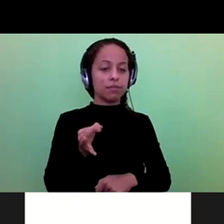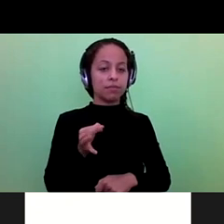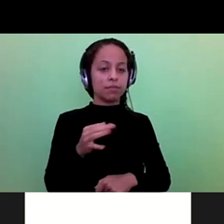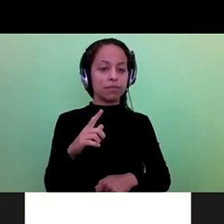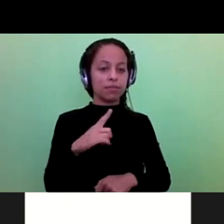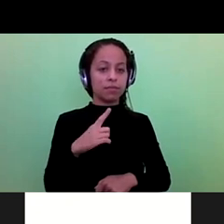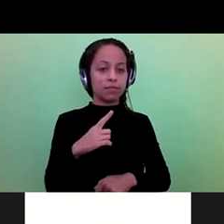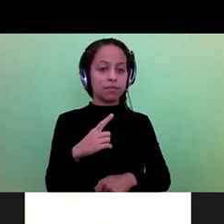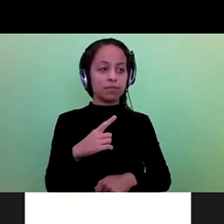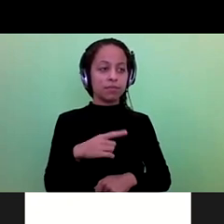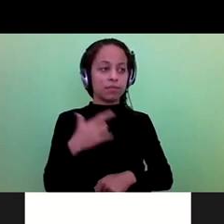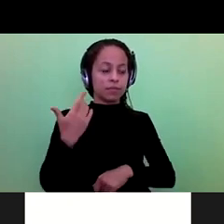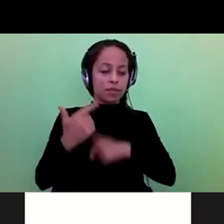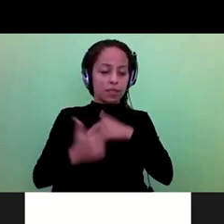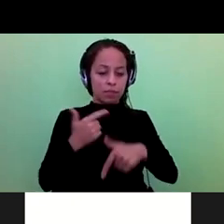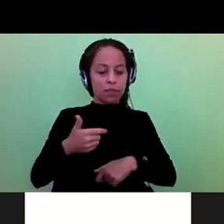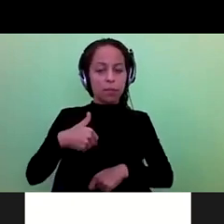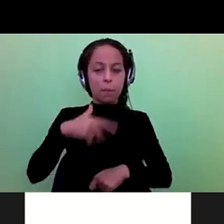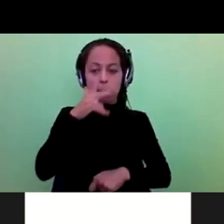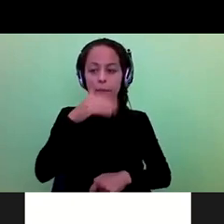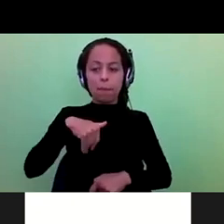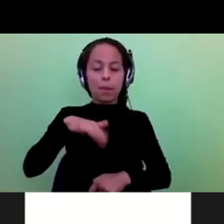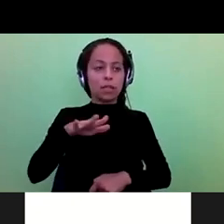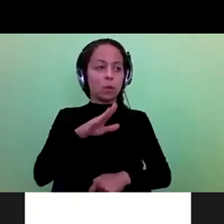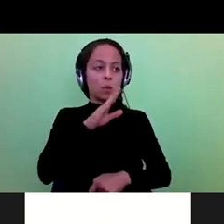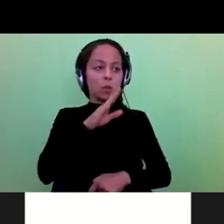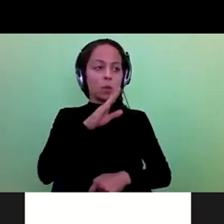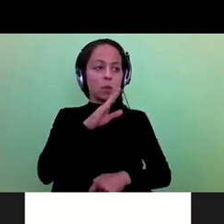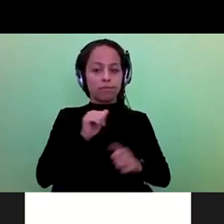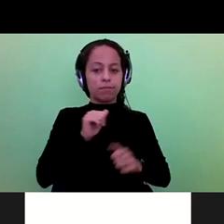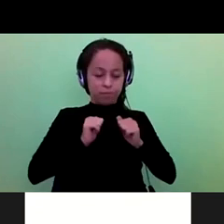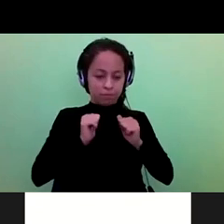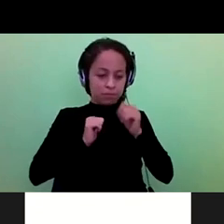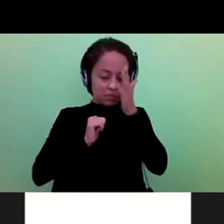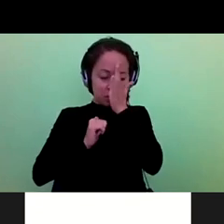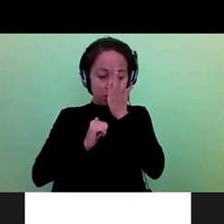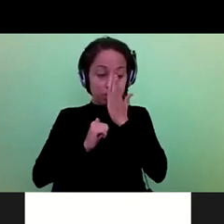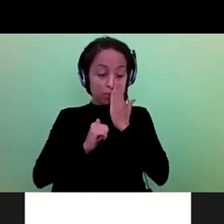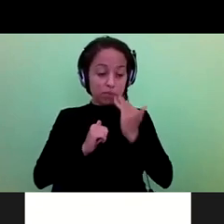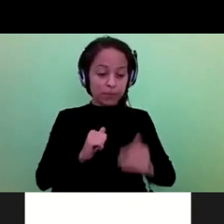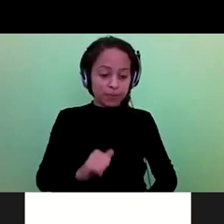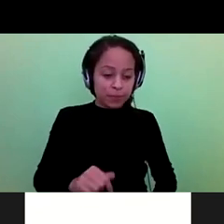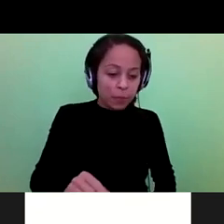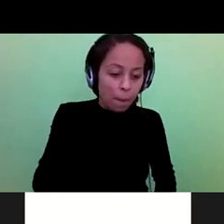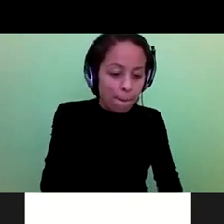práticas mais passivas. Quando eu estou numa aula expositiva,